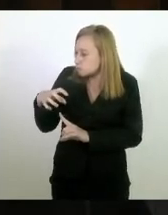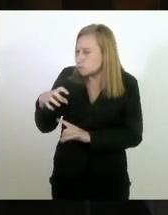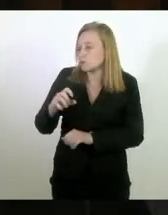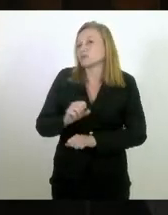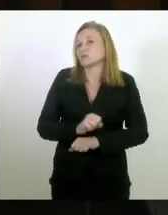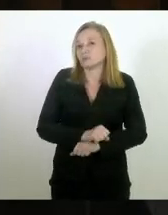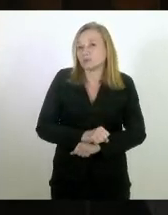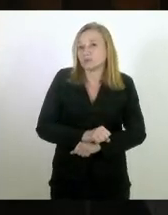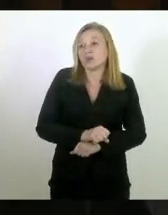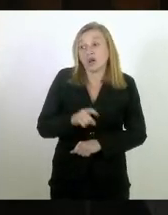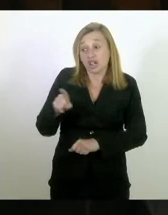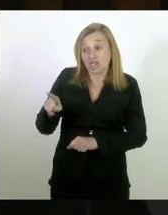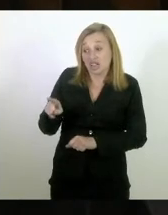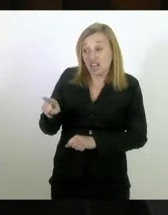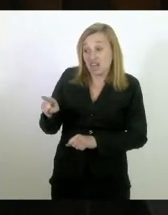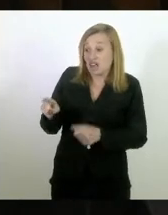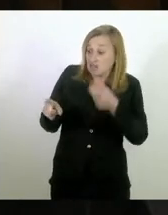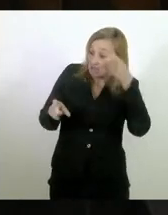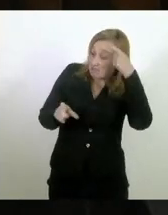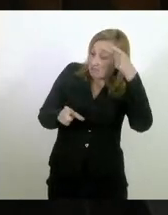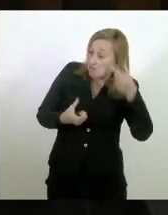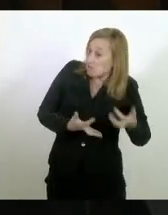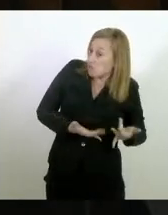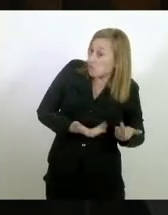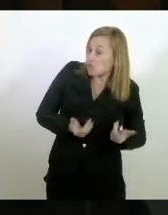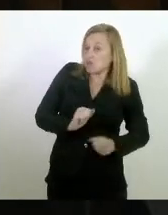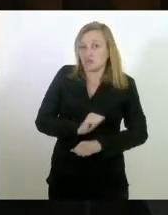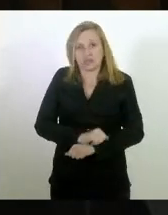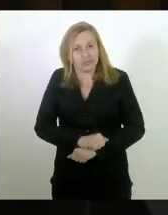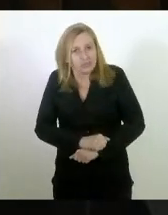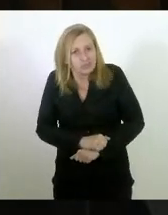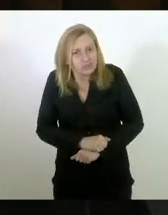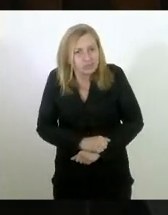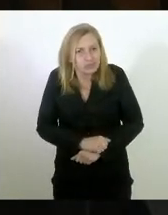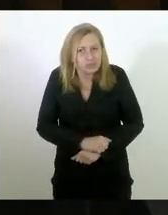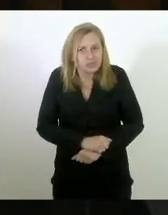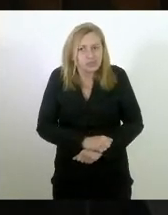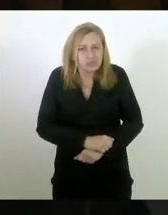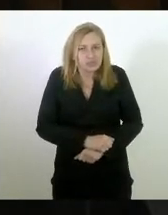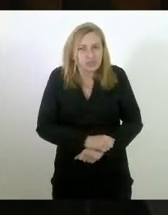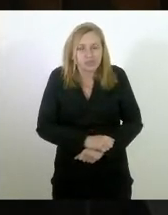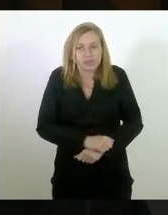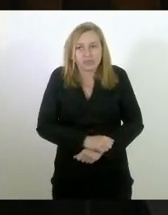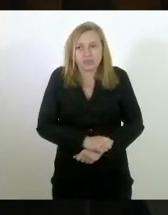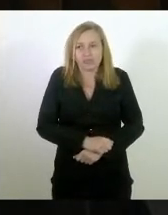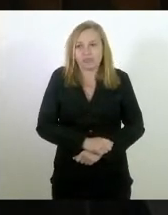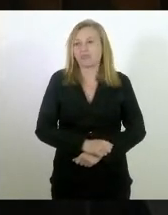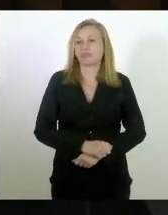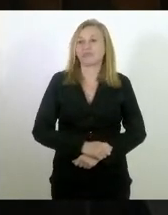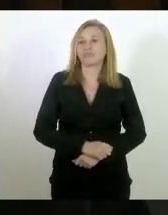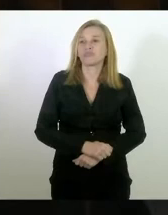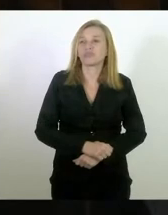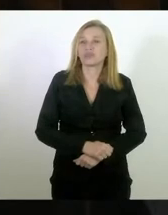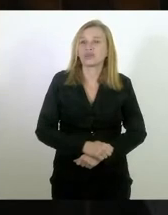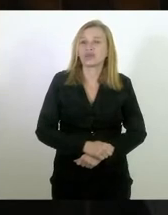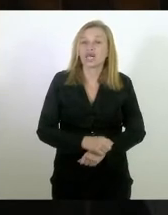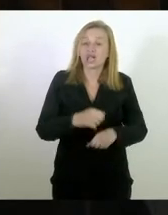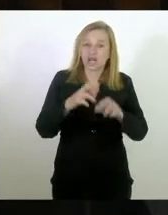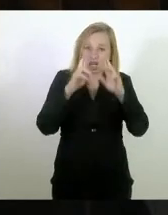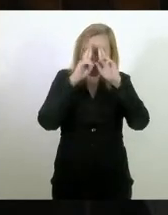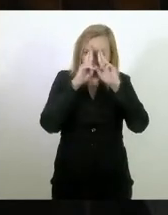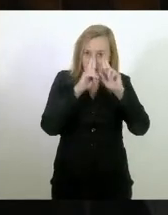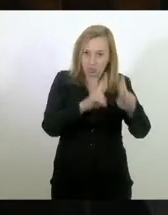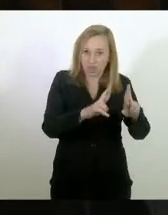Aquilo é coisa do demônio ele tem respeito por uma